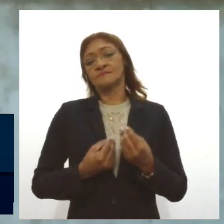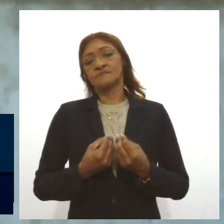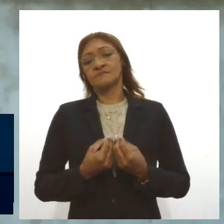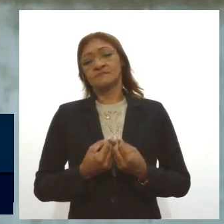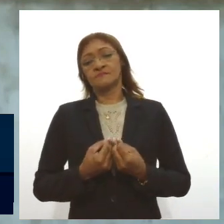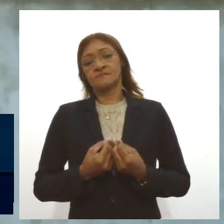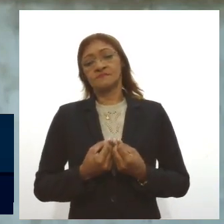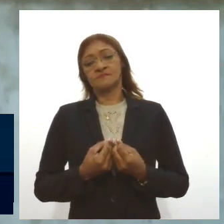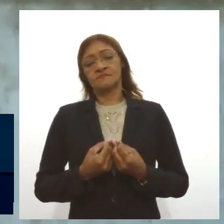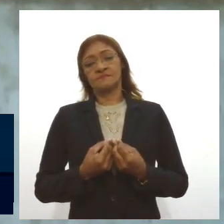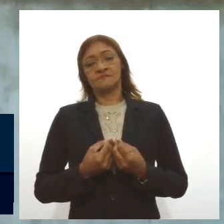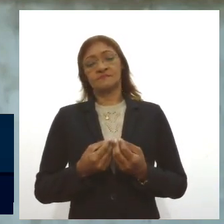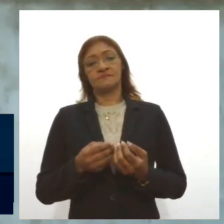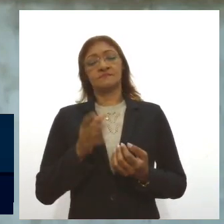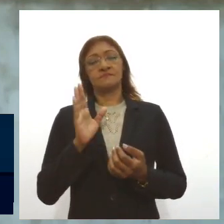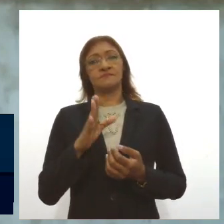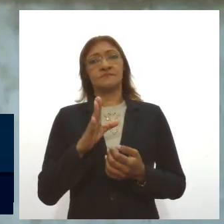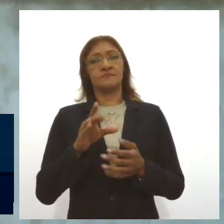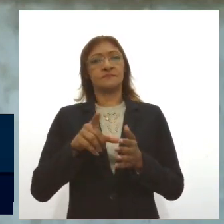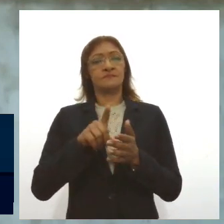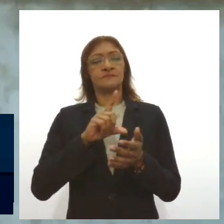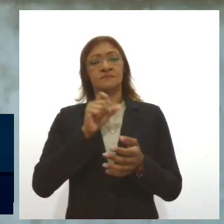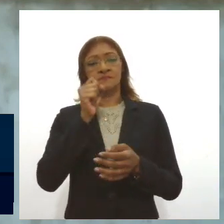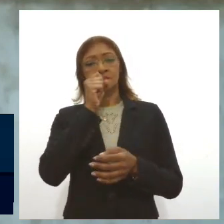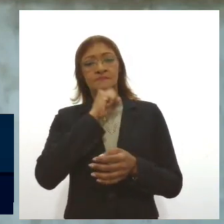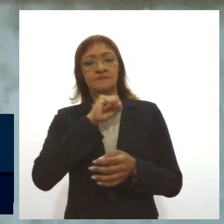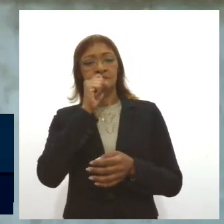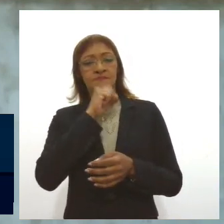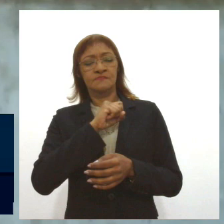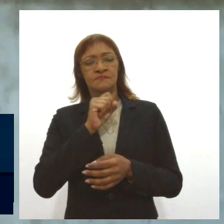que era uma demanda antiga, inclusive,